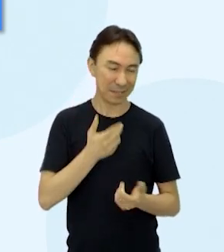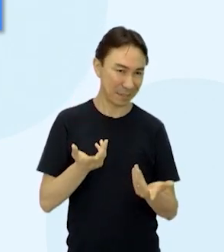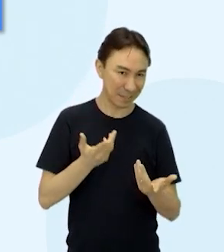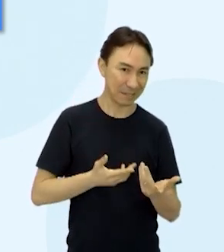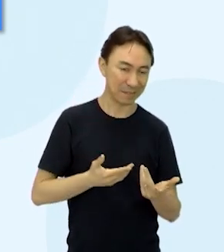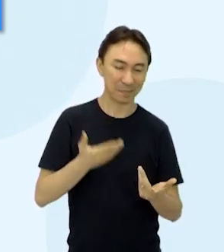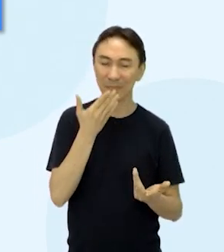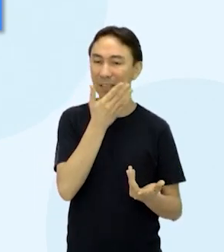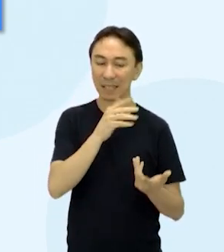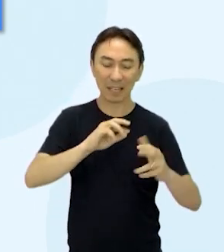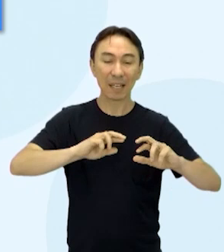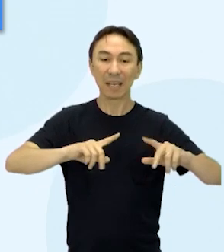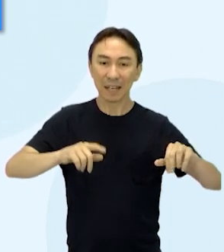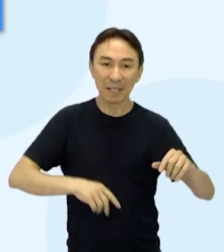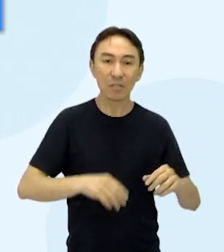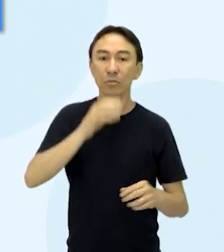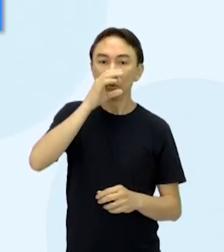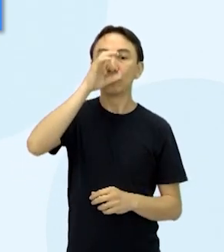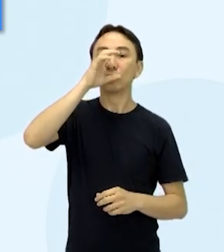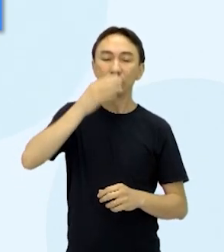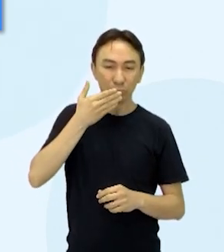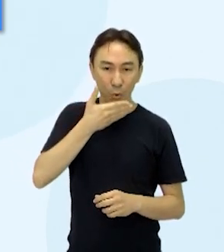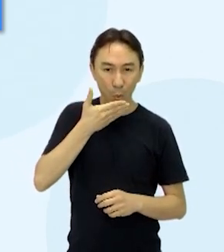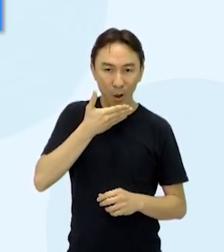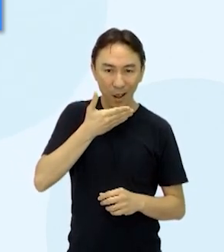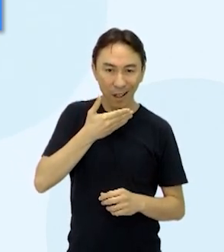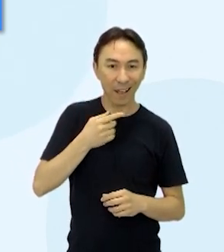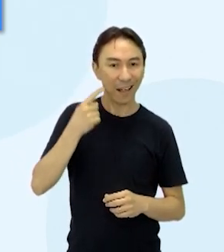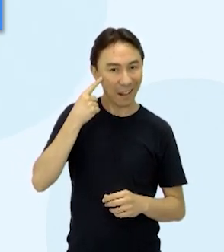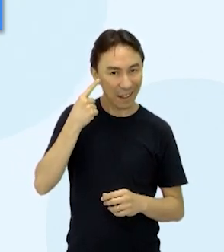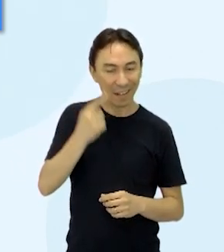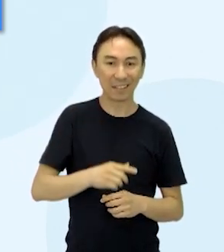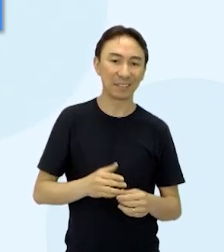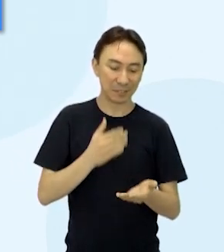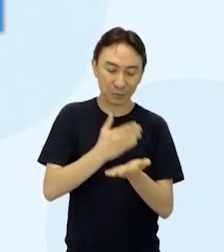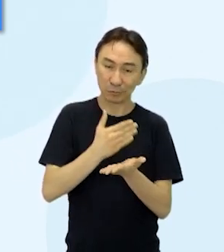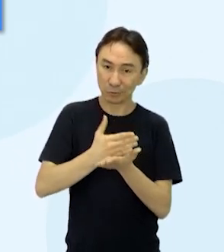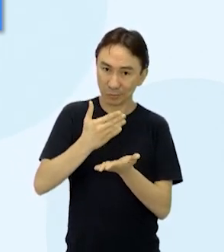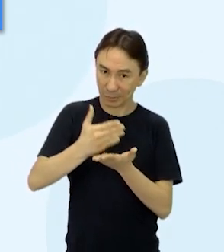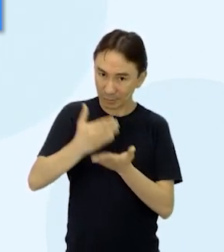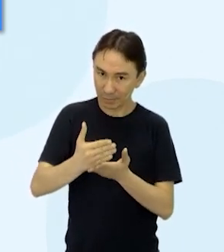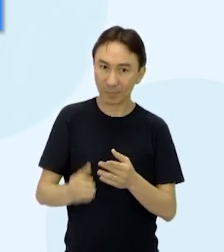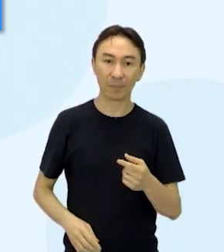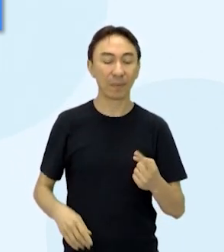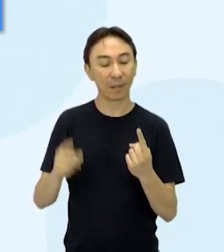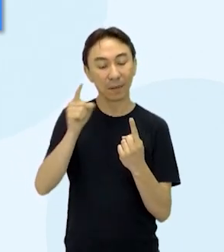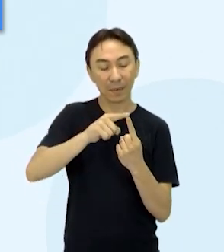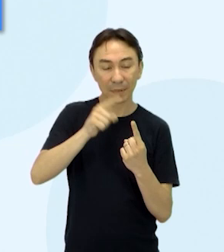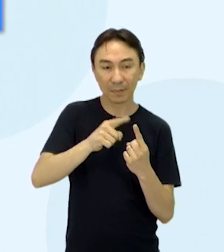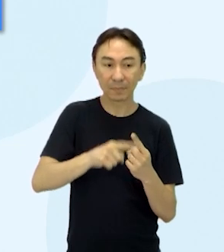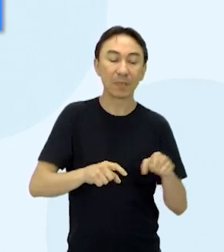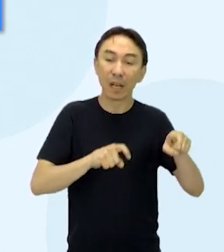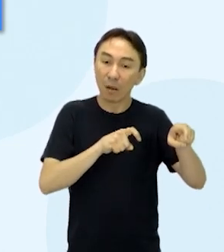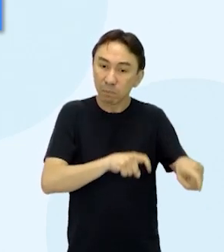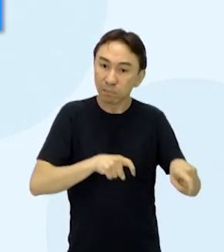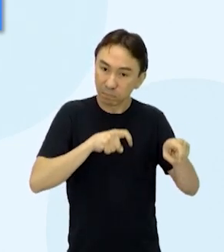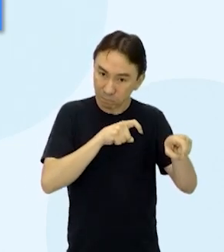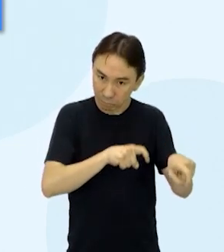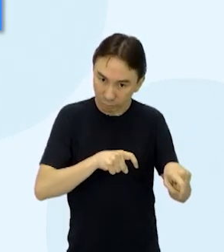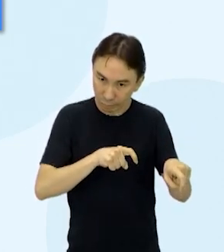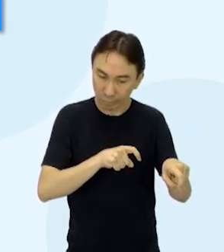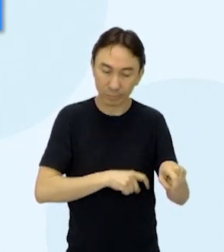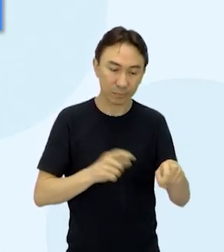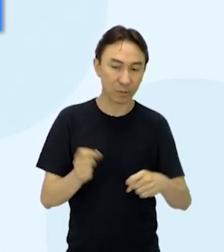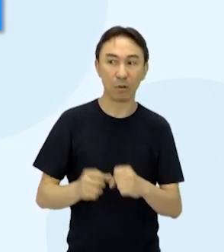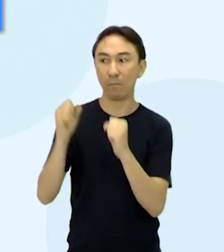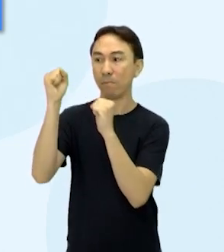para pasmar aqui agora, né? Olha só. Agrícola, industrial e doméstico.